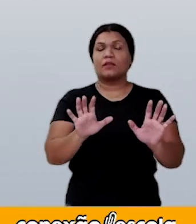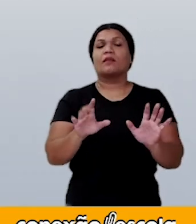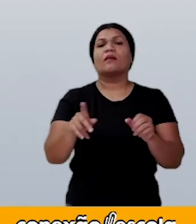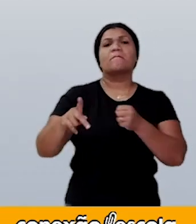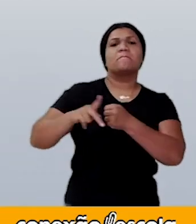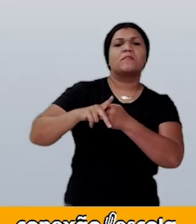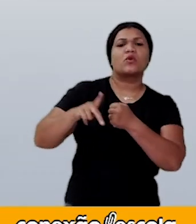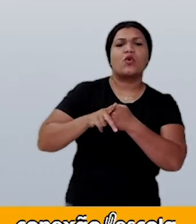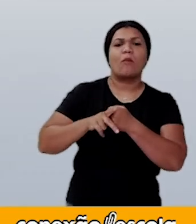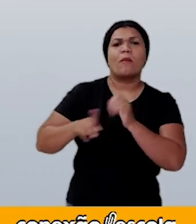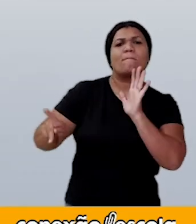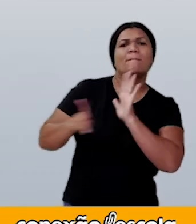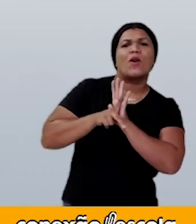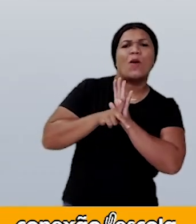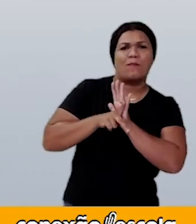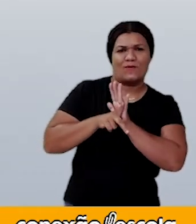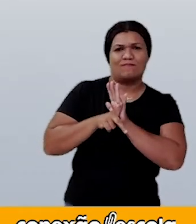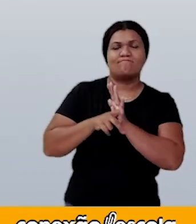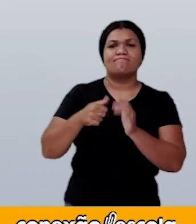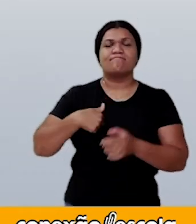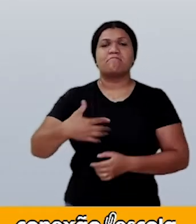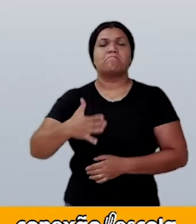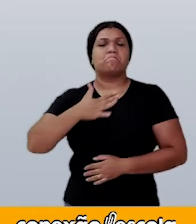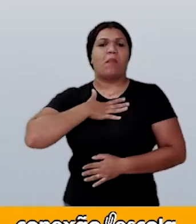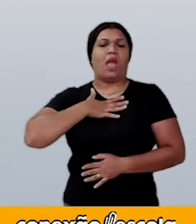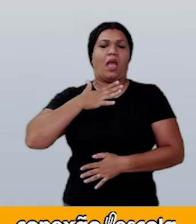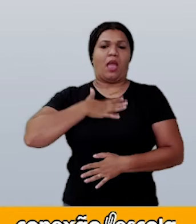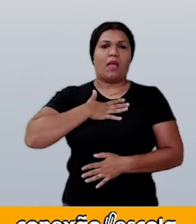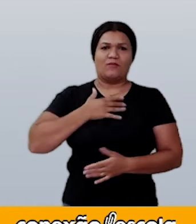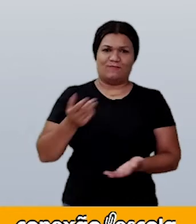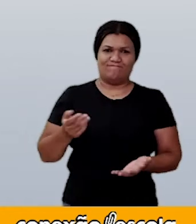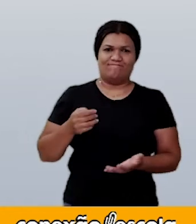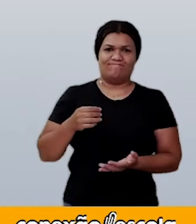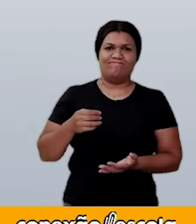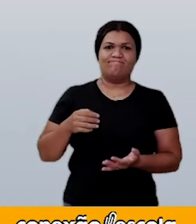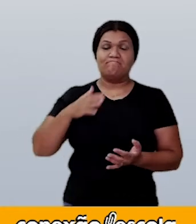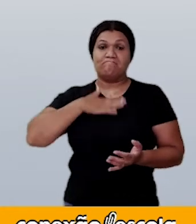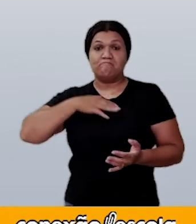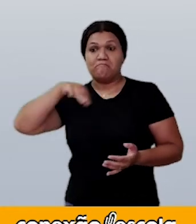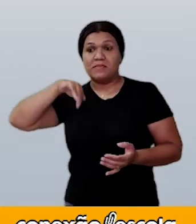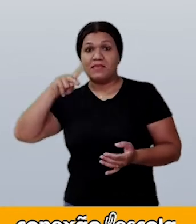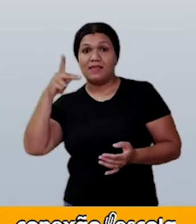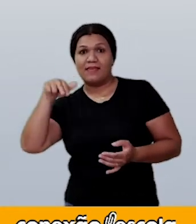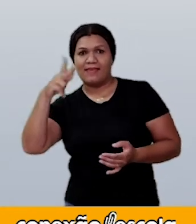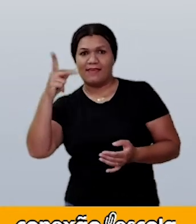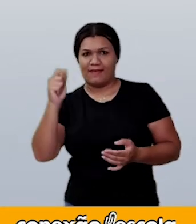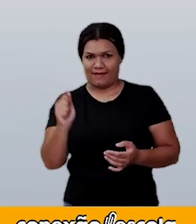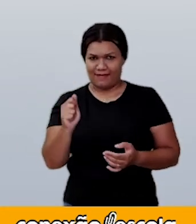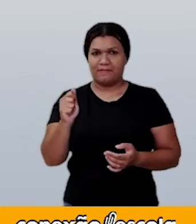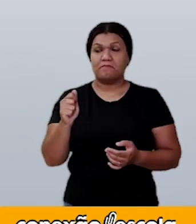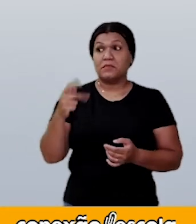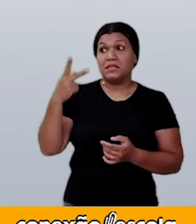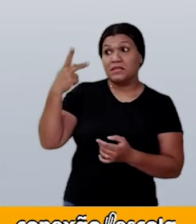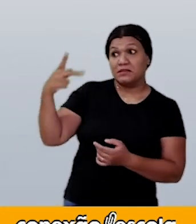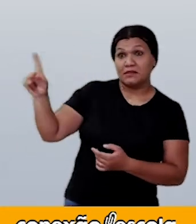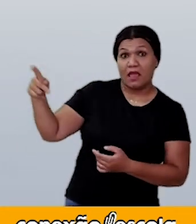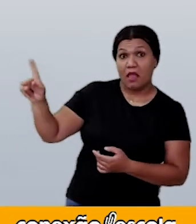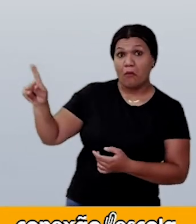que indicam posse, meu, minha, teu ou